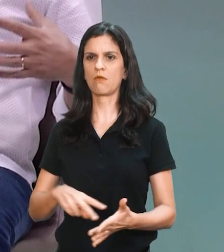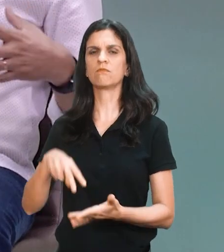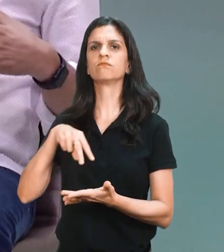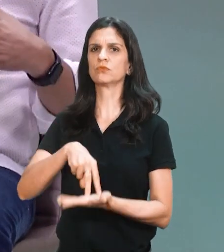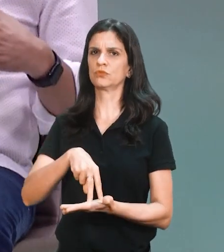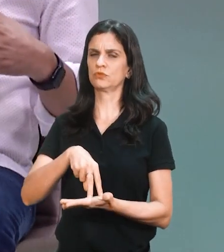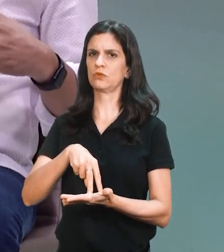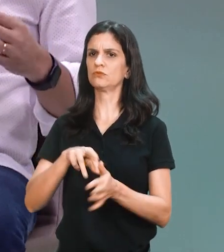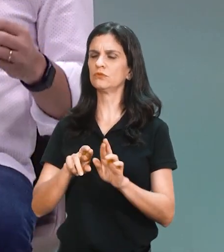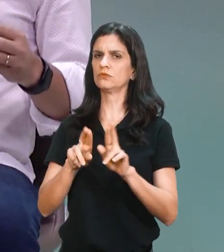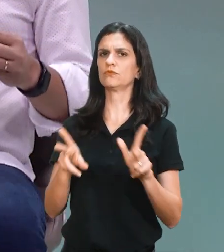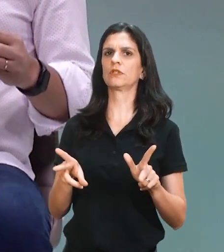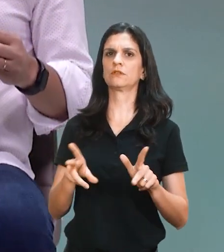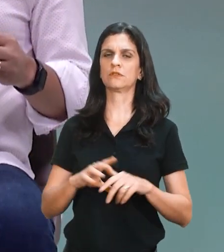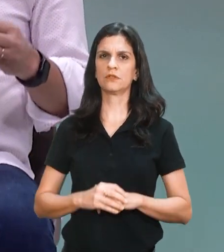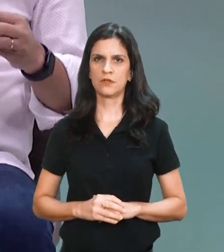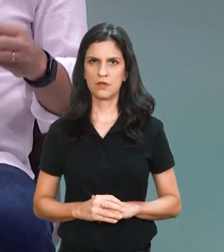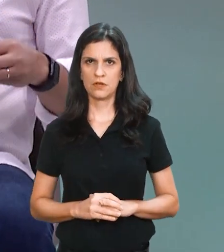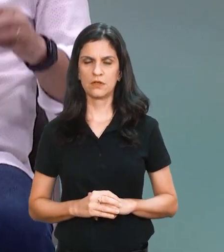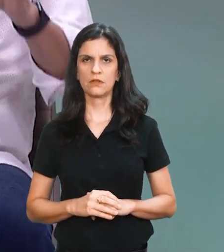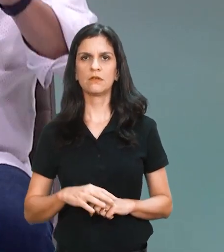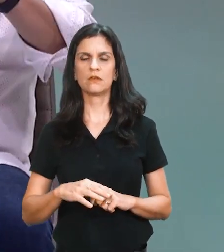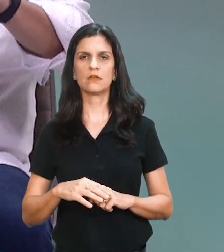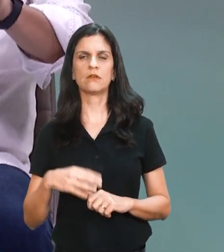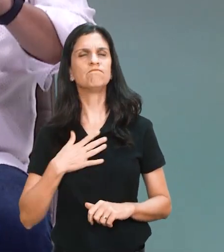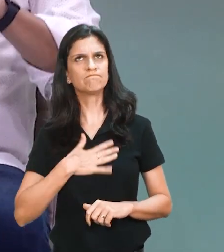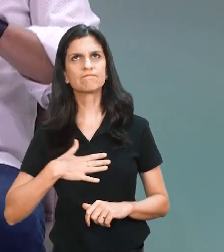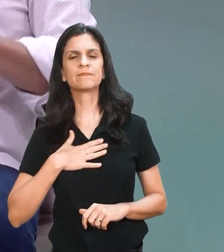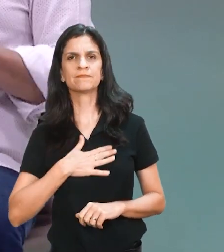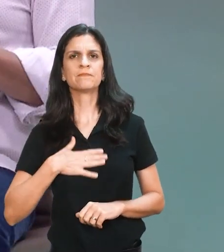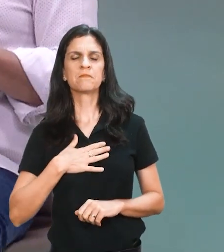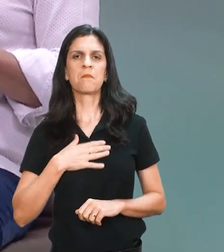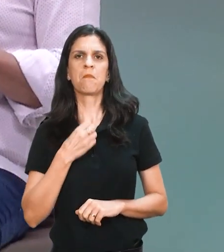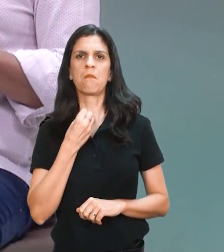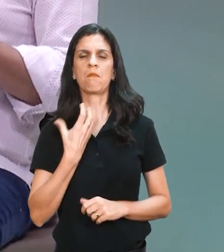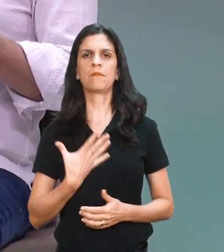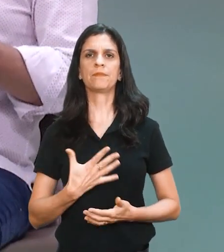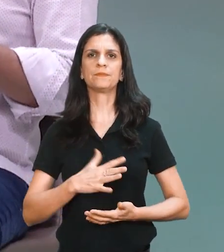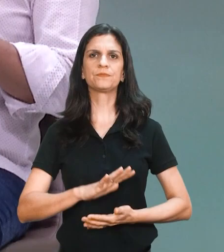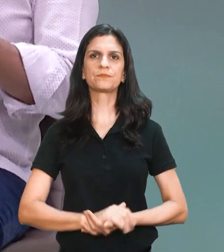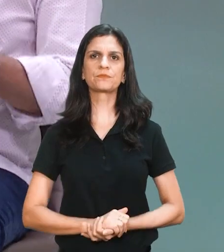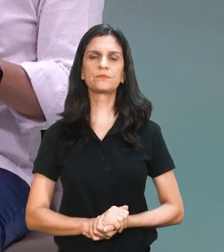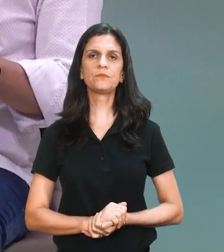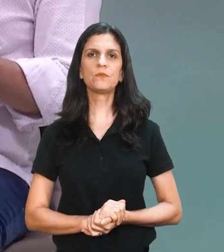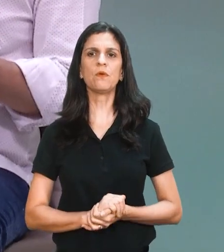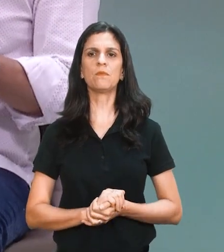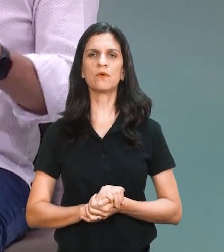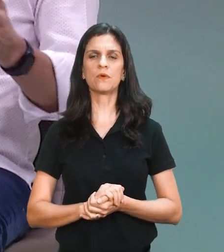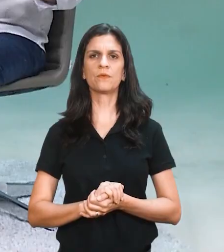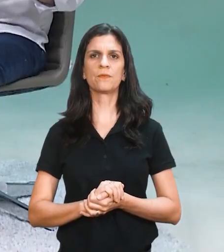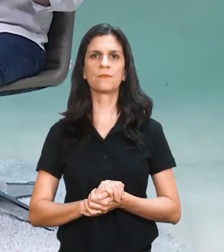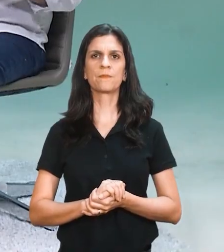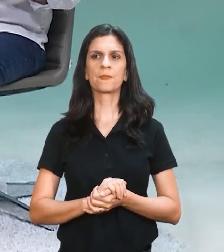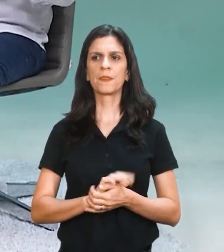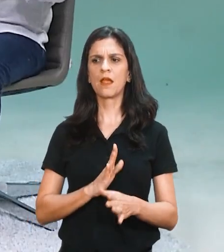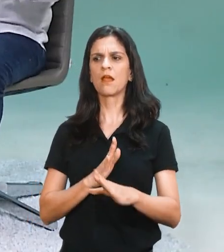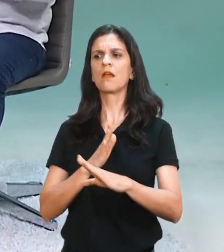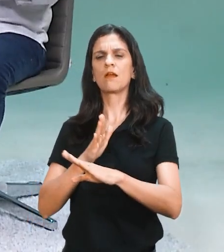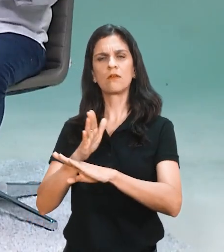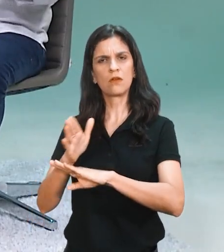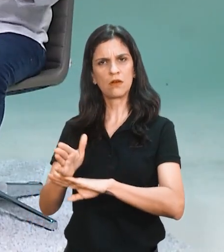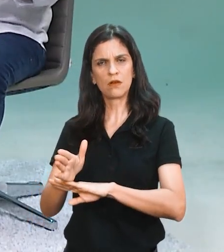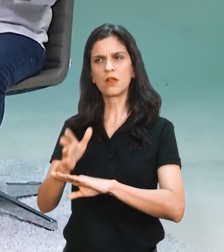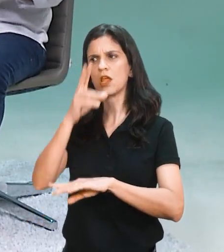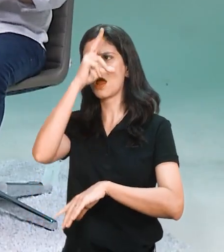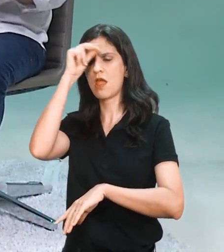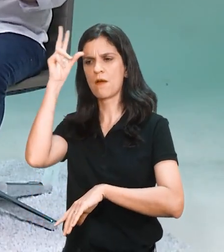gosto de ter essa liberdade. Então, com isso, quando eu tenho alguma demanda que é importante para a cidade, eu vou na prefeita e falo,